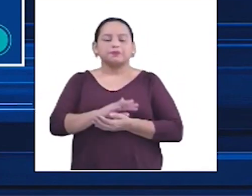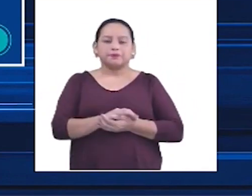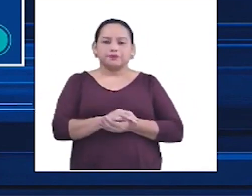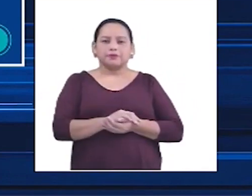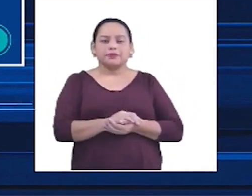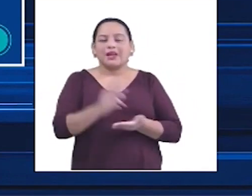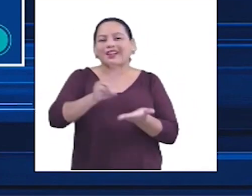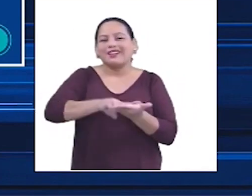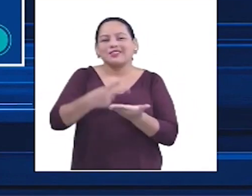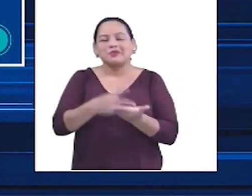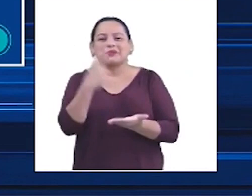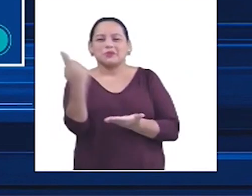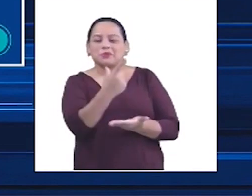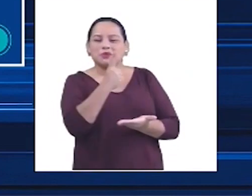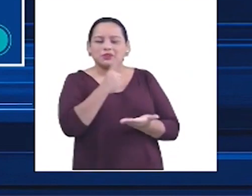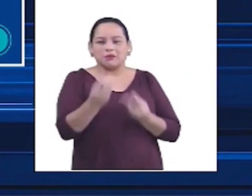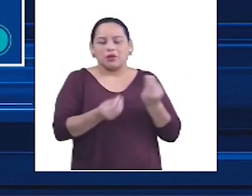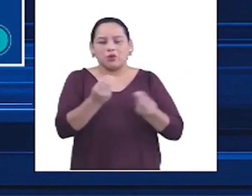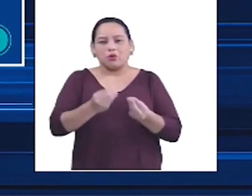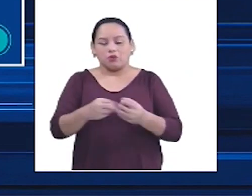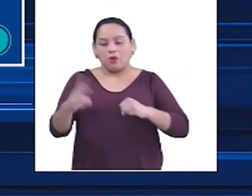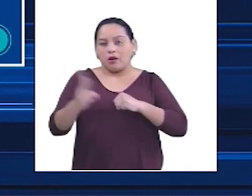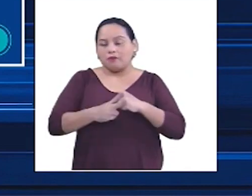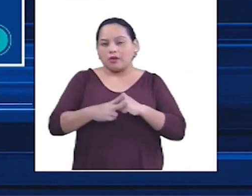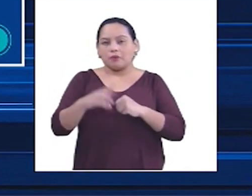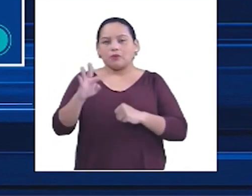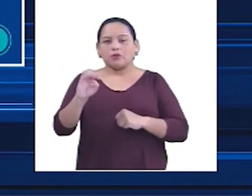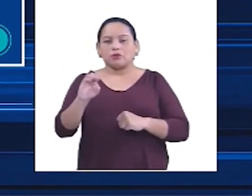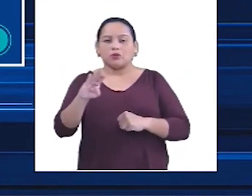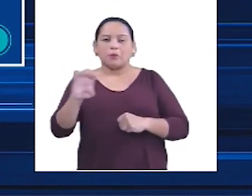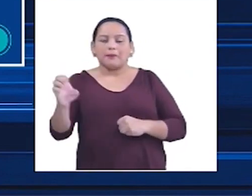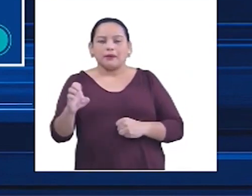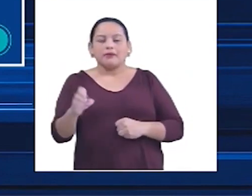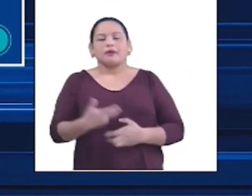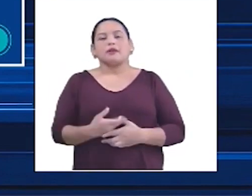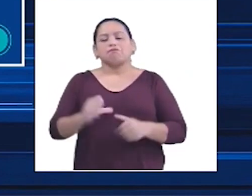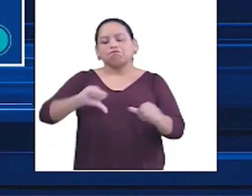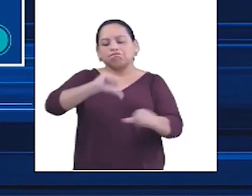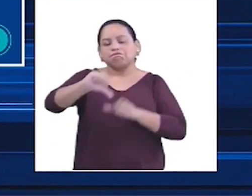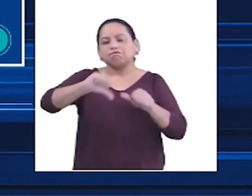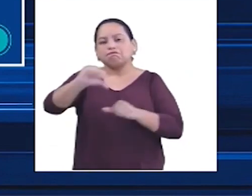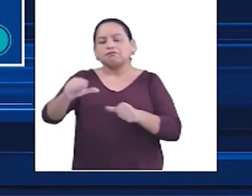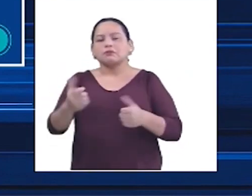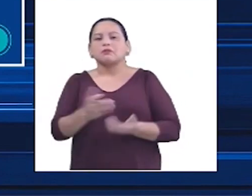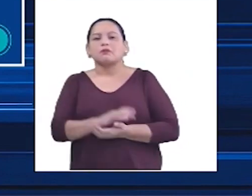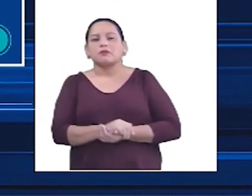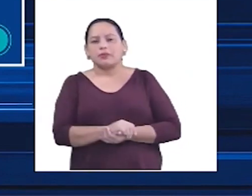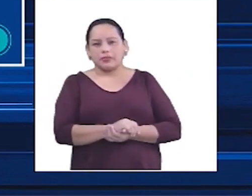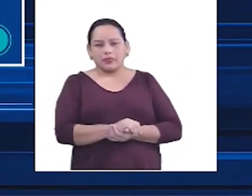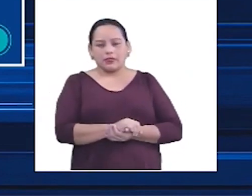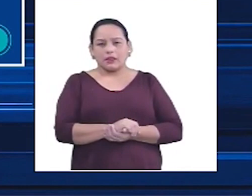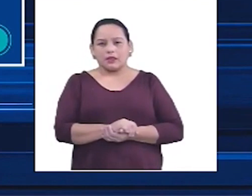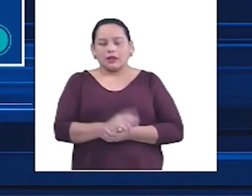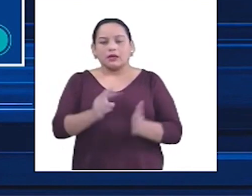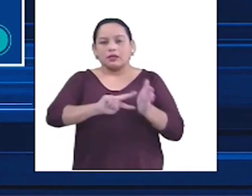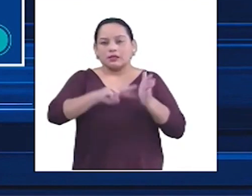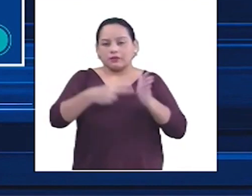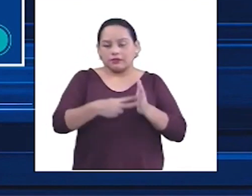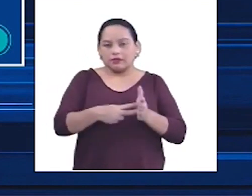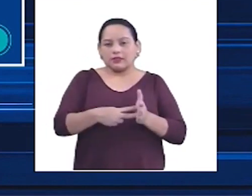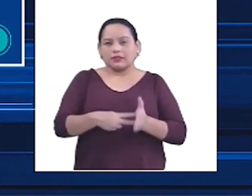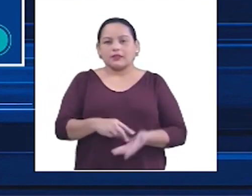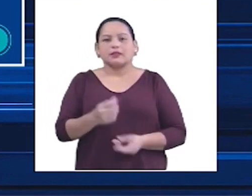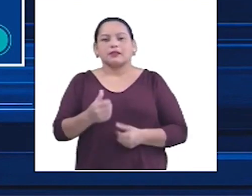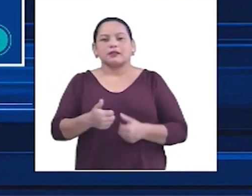a tradução aí do verbo to be, ele muda, tá? Então, no presente significa ser ou estar,